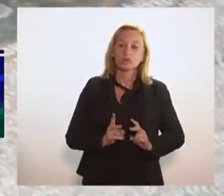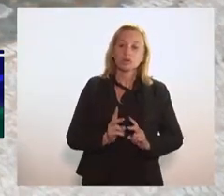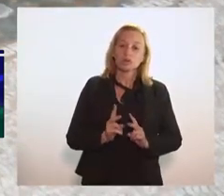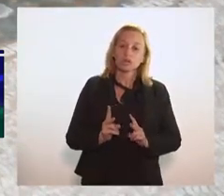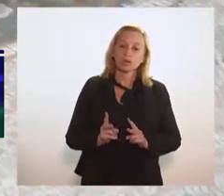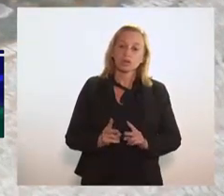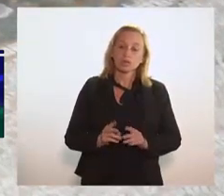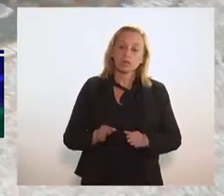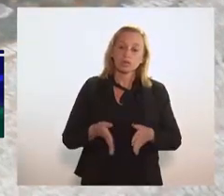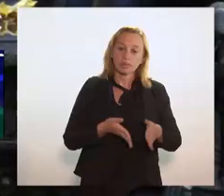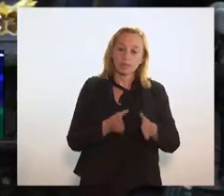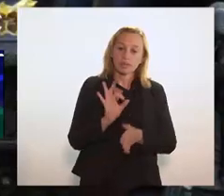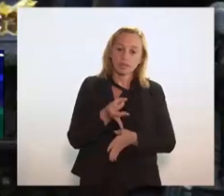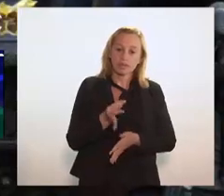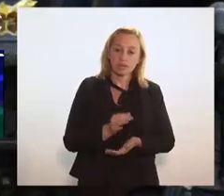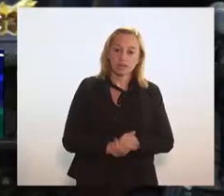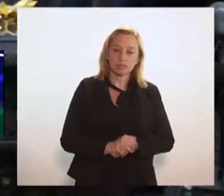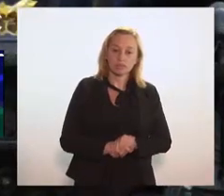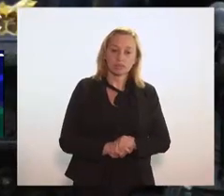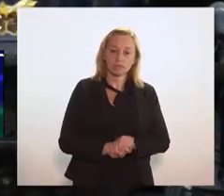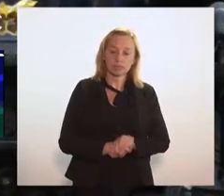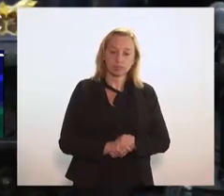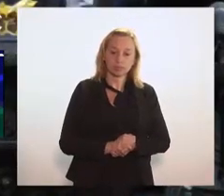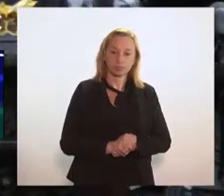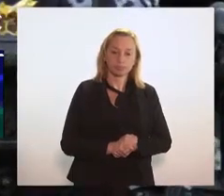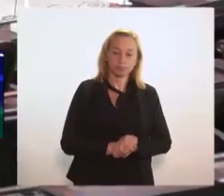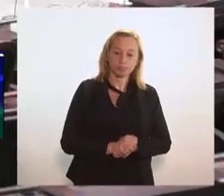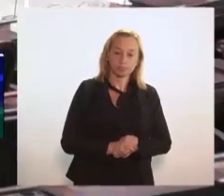necessário. Deputado Alexandre, em seguida, deputada Renata.